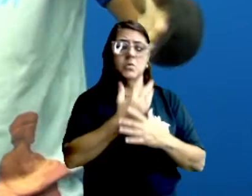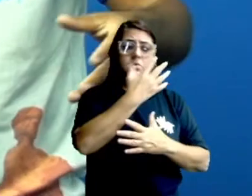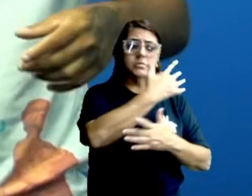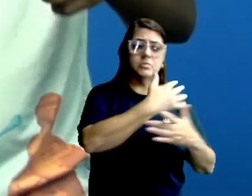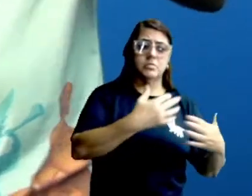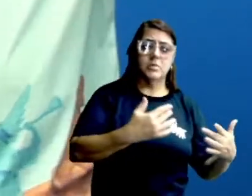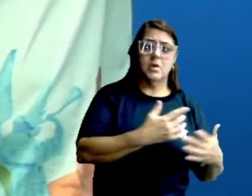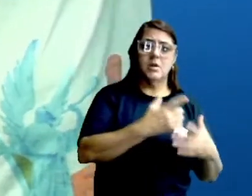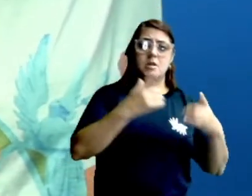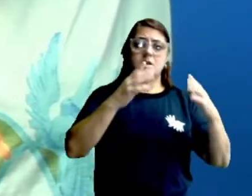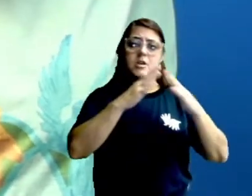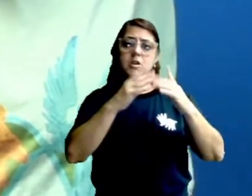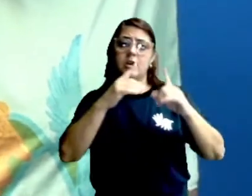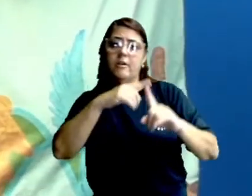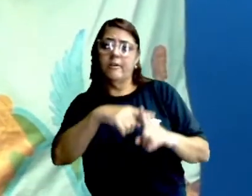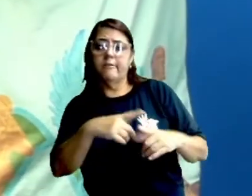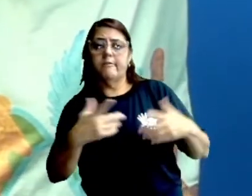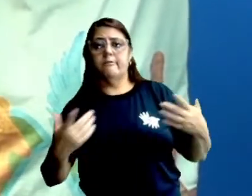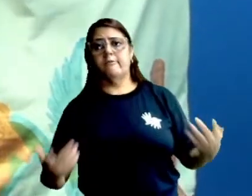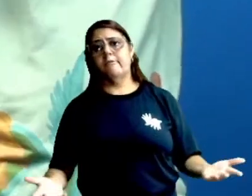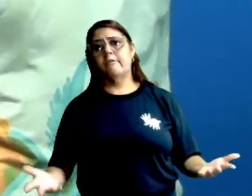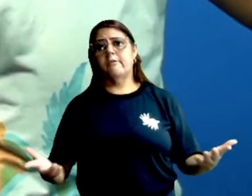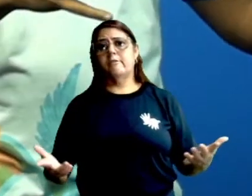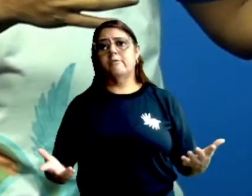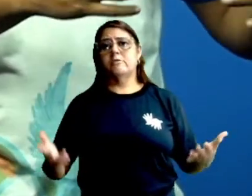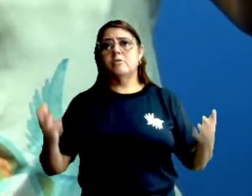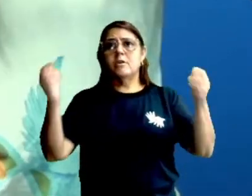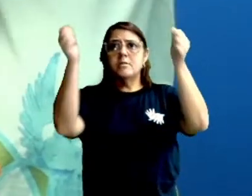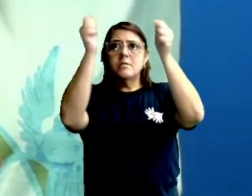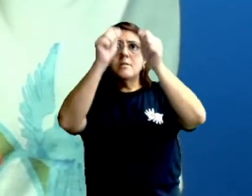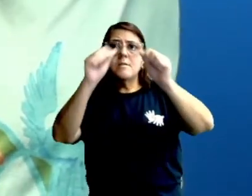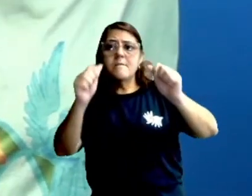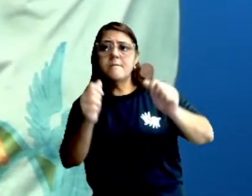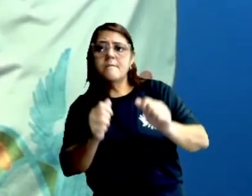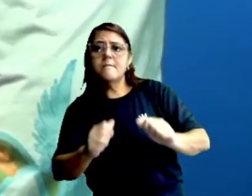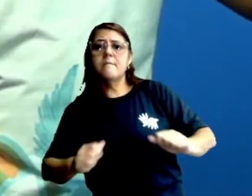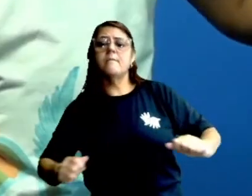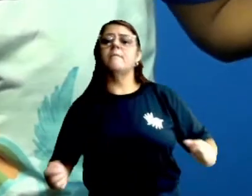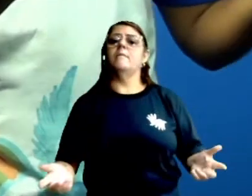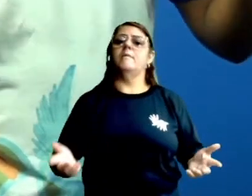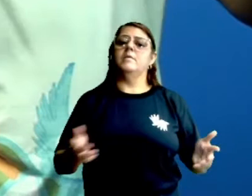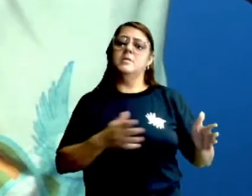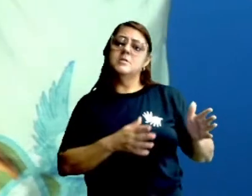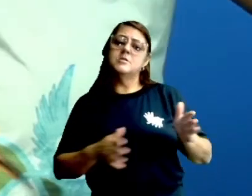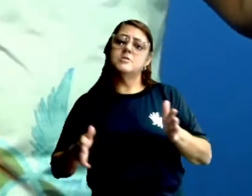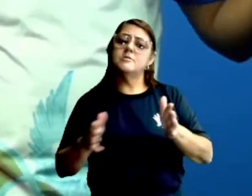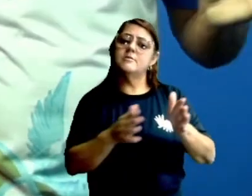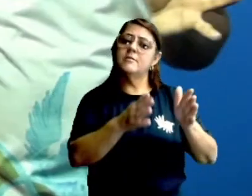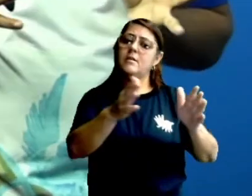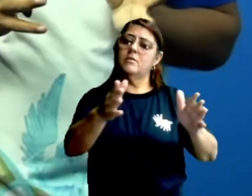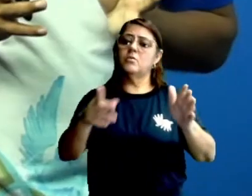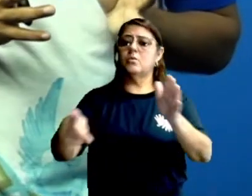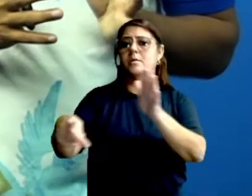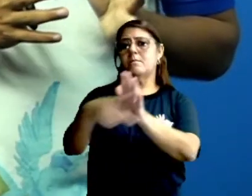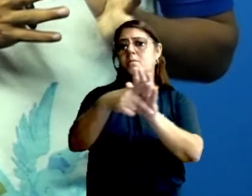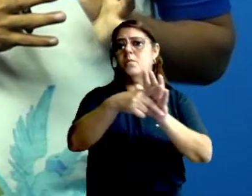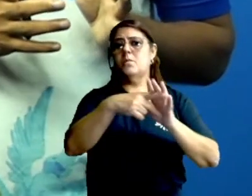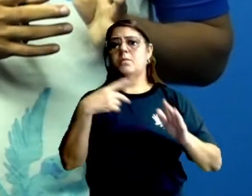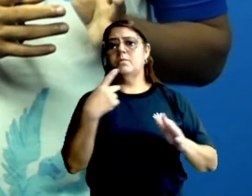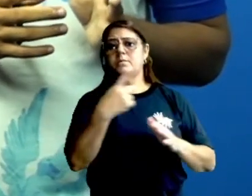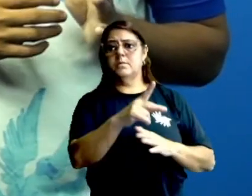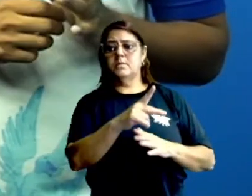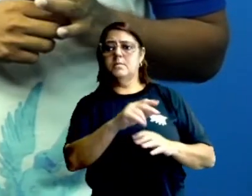de templos, né? A construção de monumentos, né? A construção de estrada, tudo isso aí fazia parte